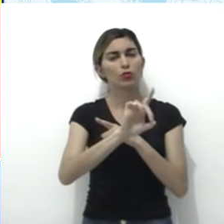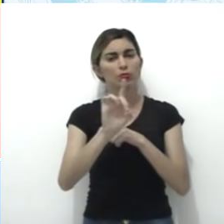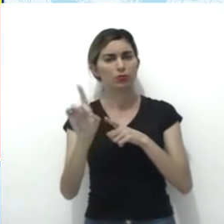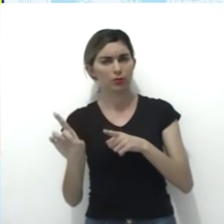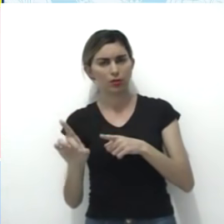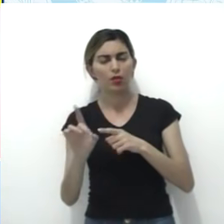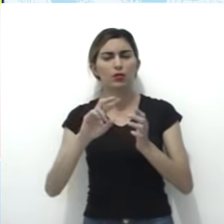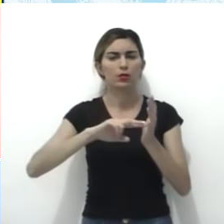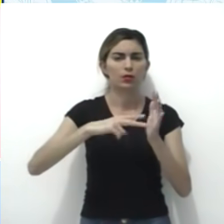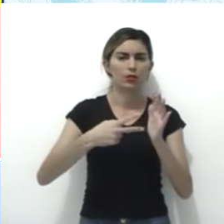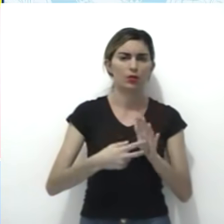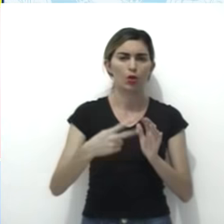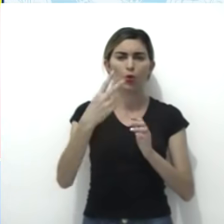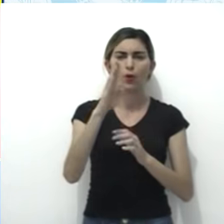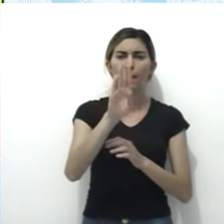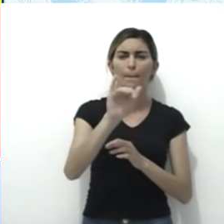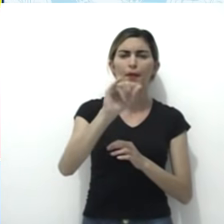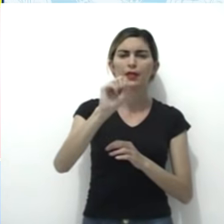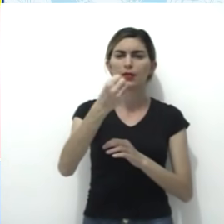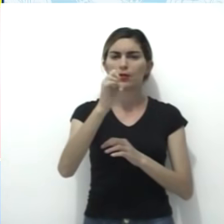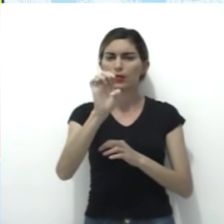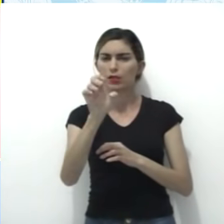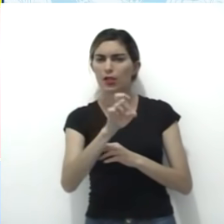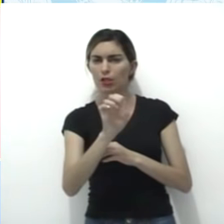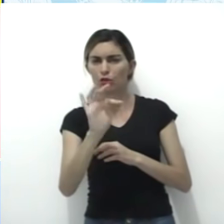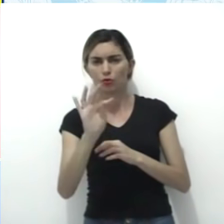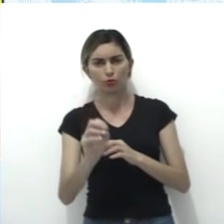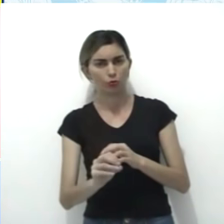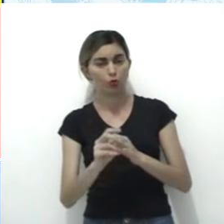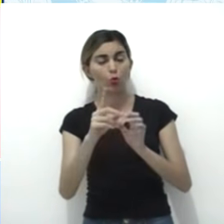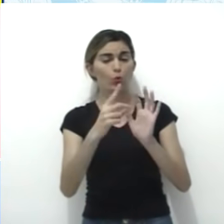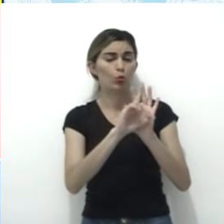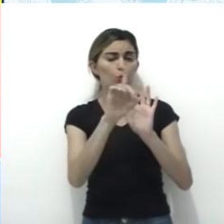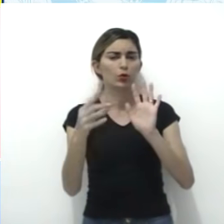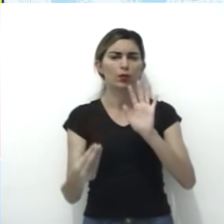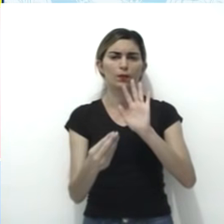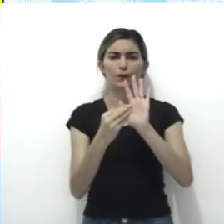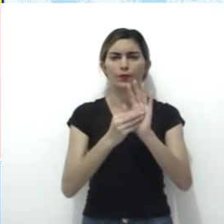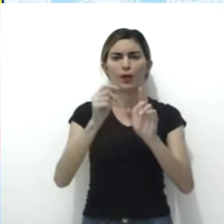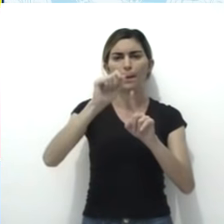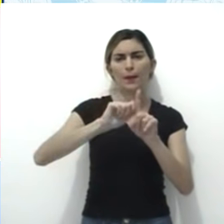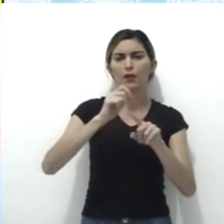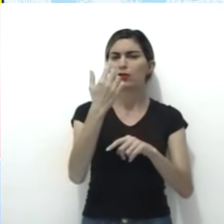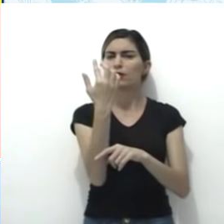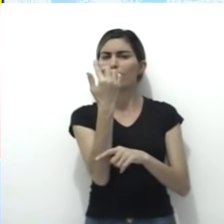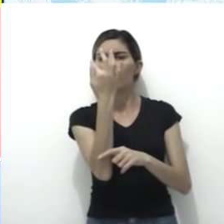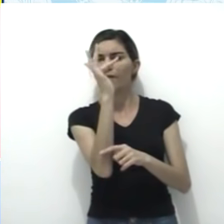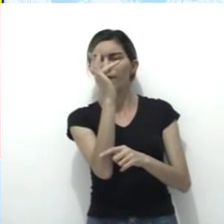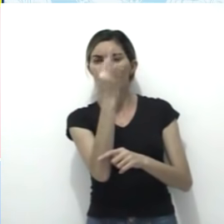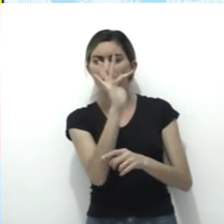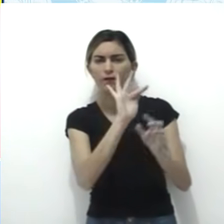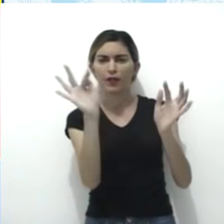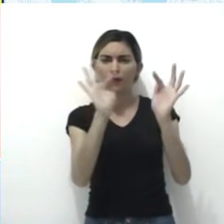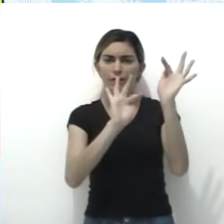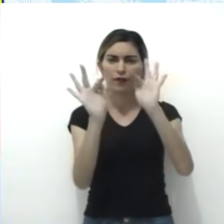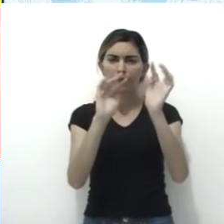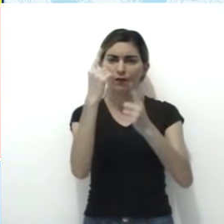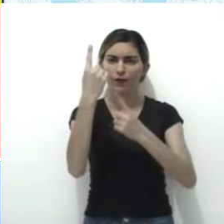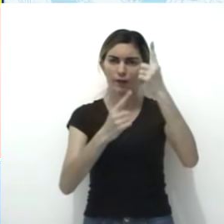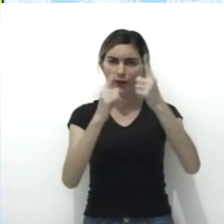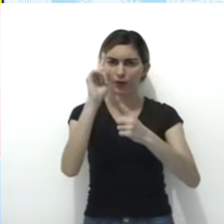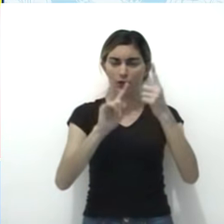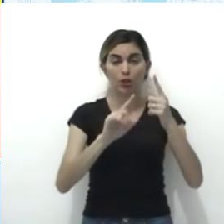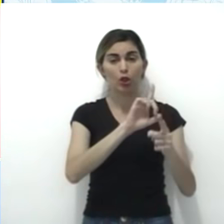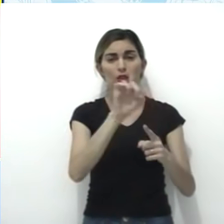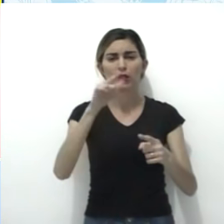366 dias que é o ano bissexto esse dia é adicionado ao mês de fevereiro é